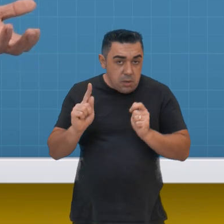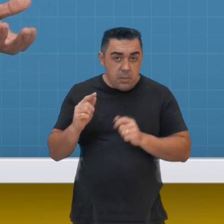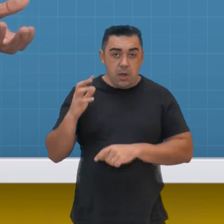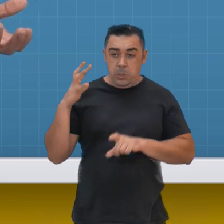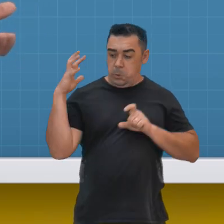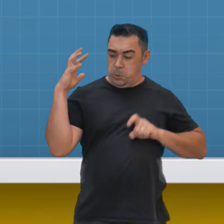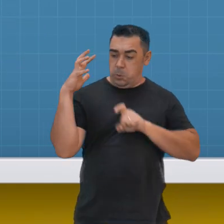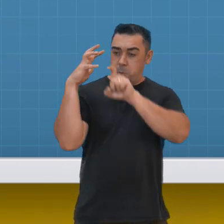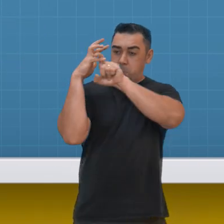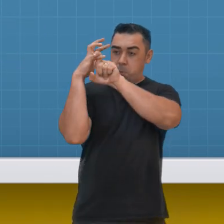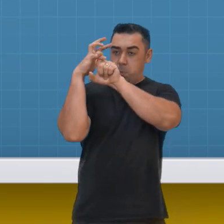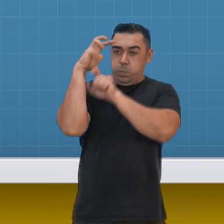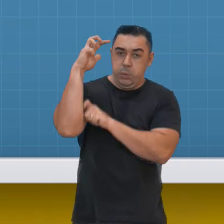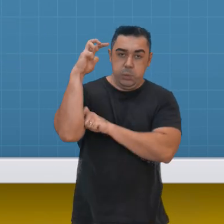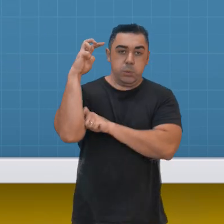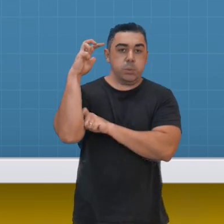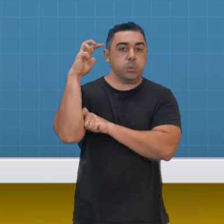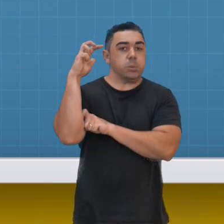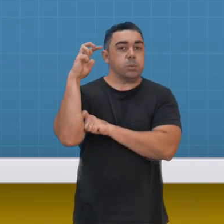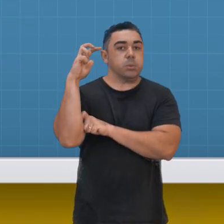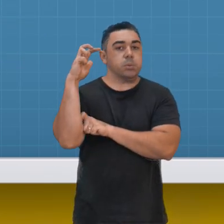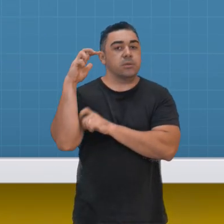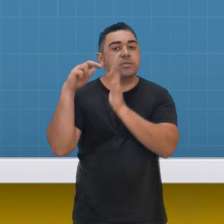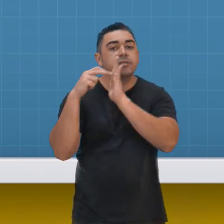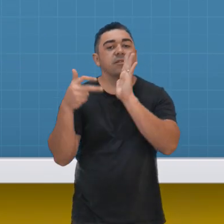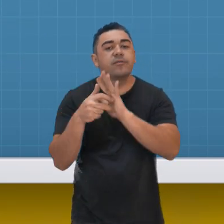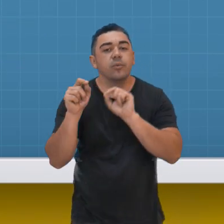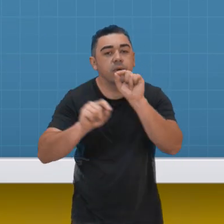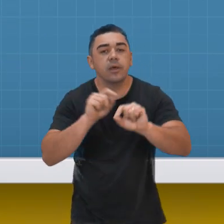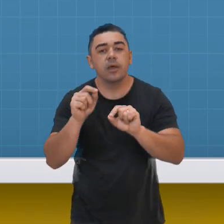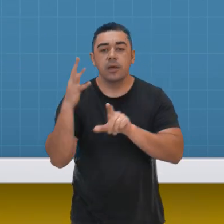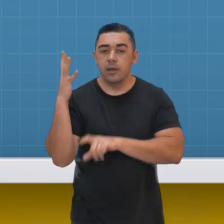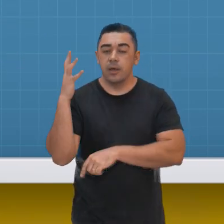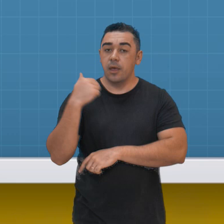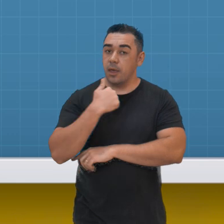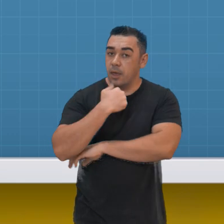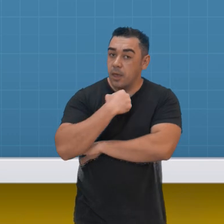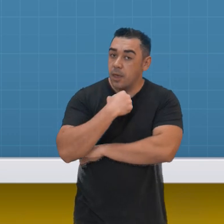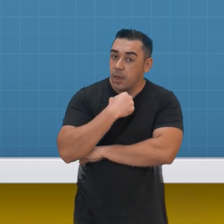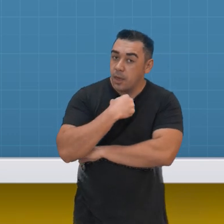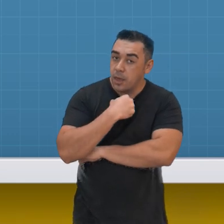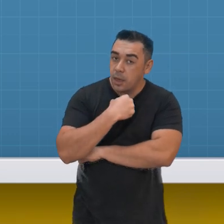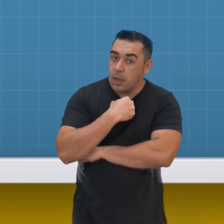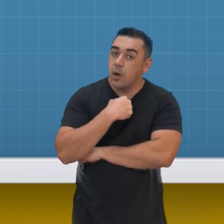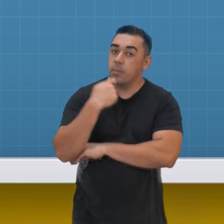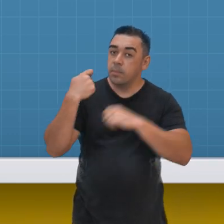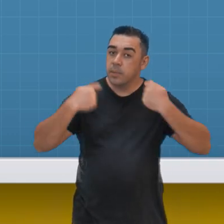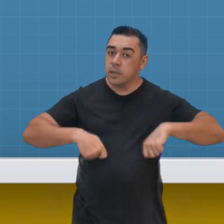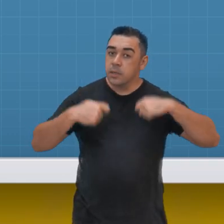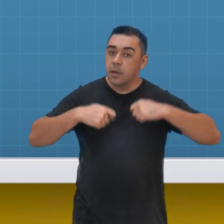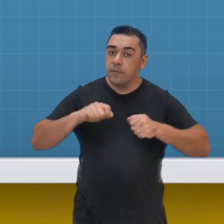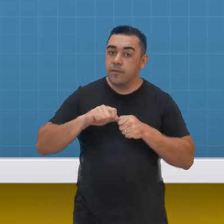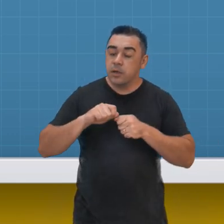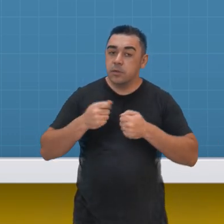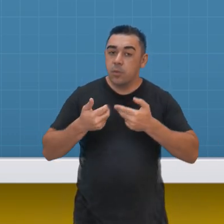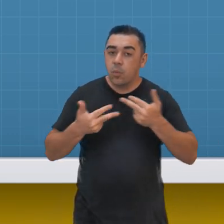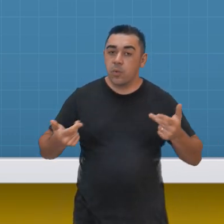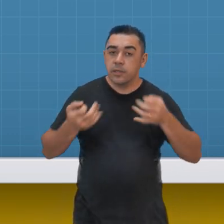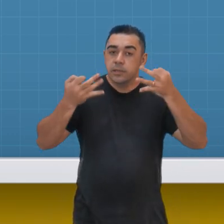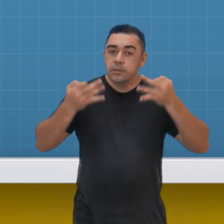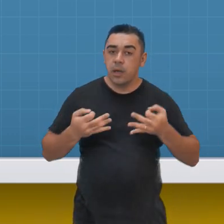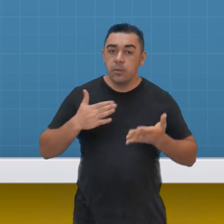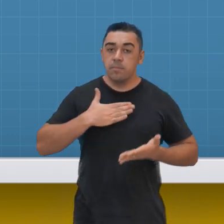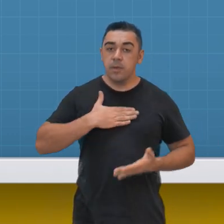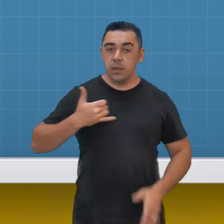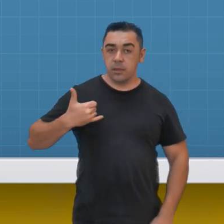quebrar. E o que significa isso? Significa que eu tenho que fazer as coisas que a